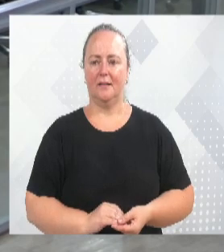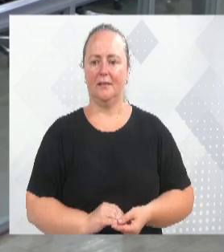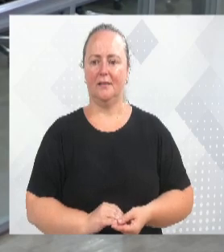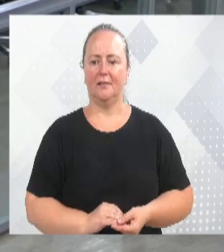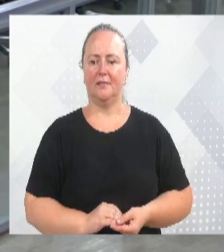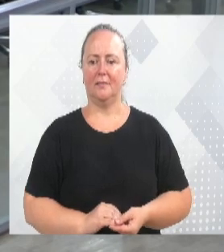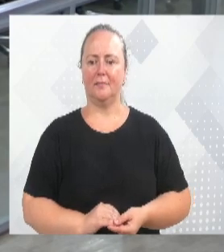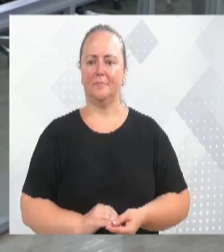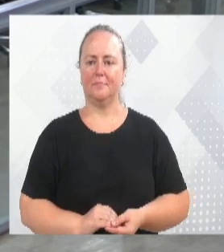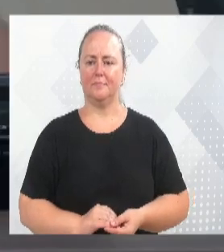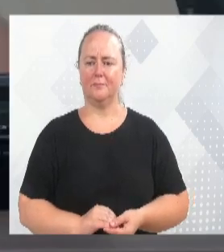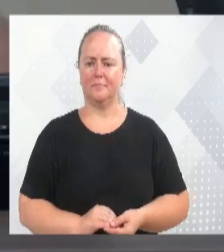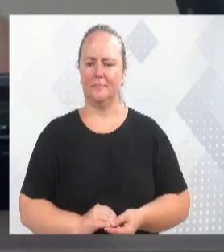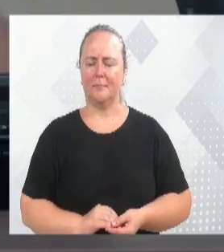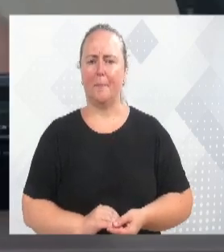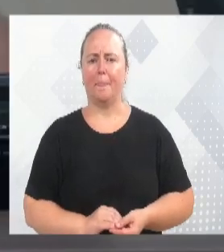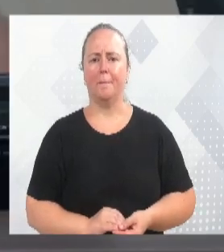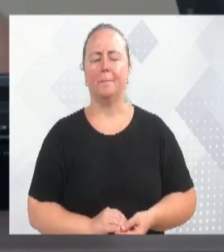Obrigado, vereador Rolf